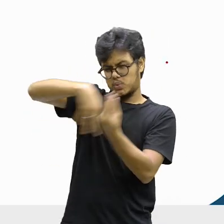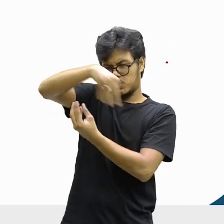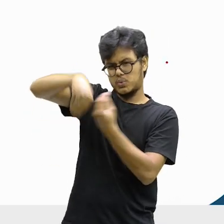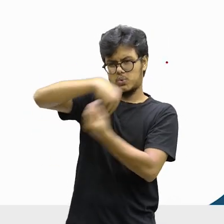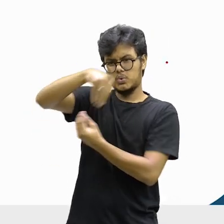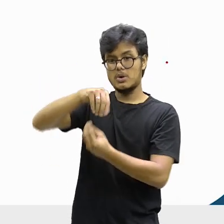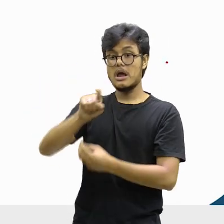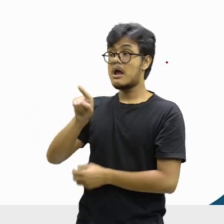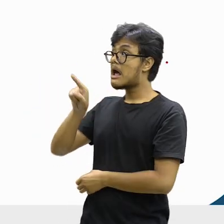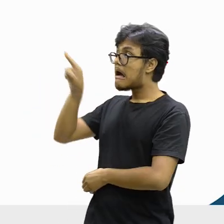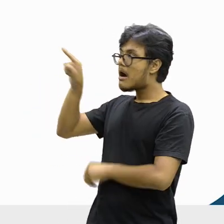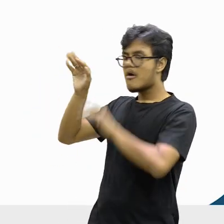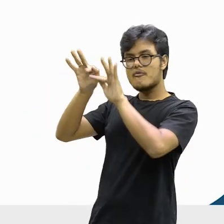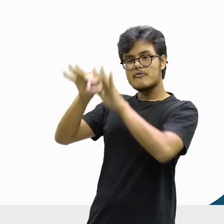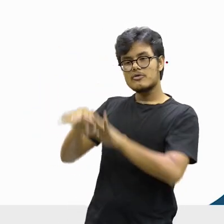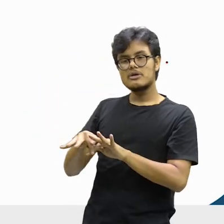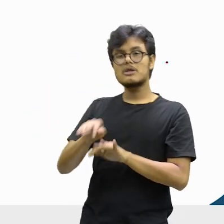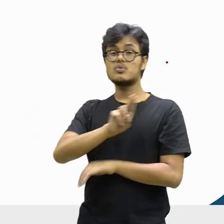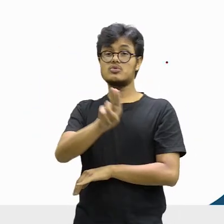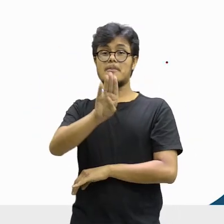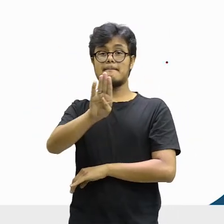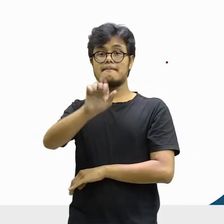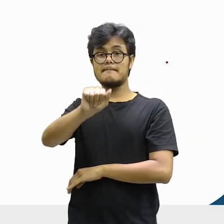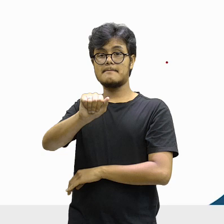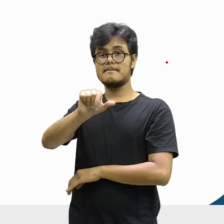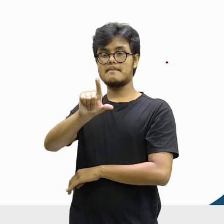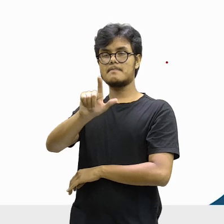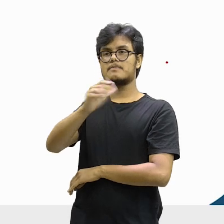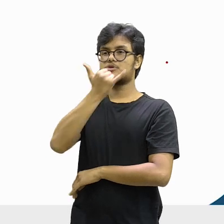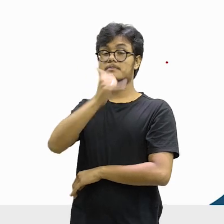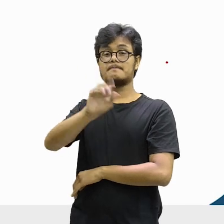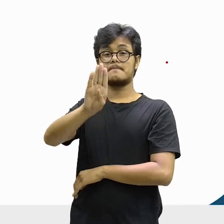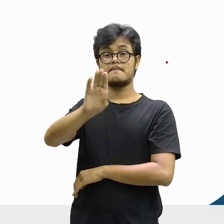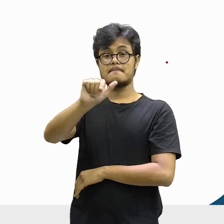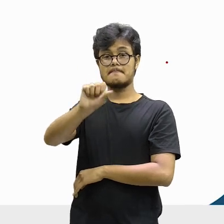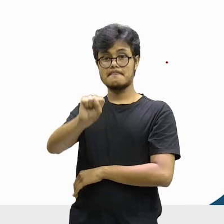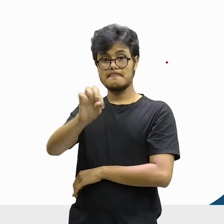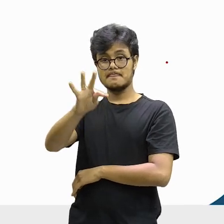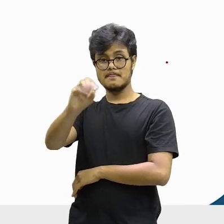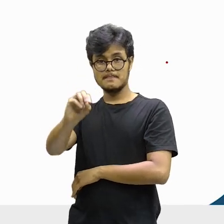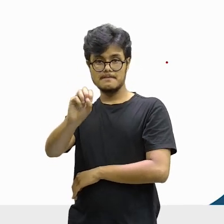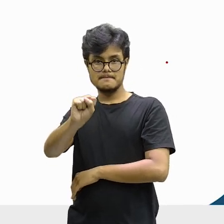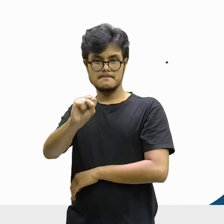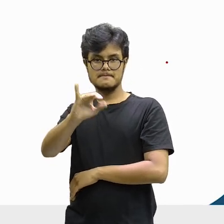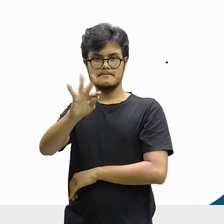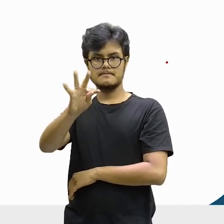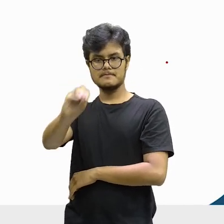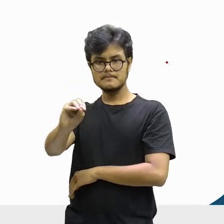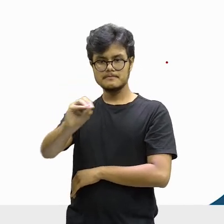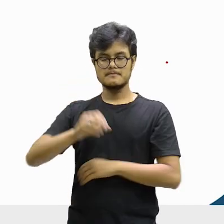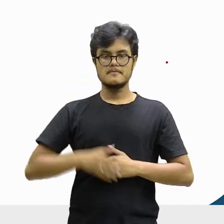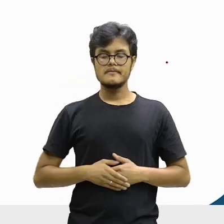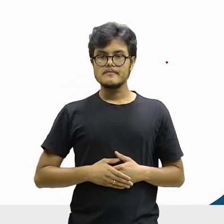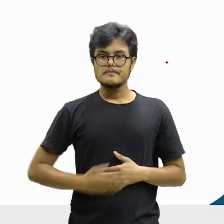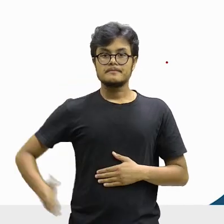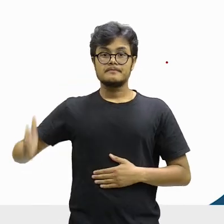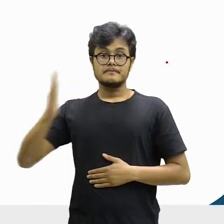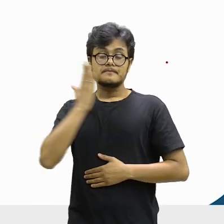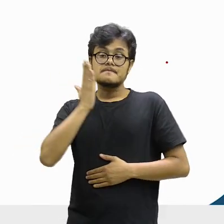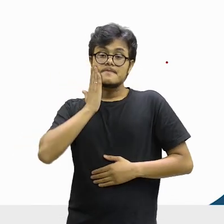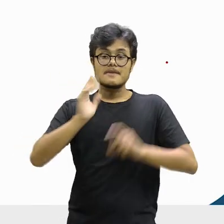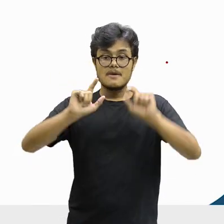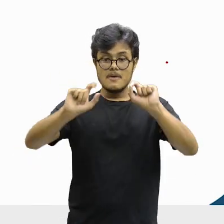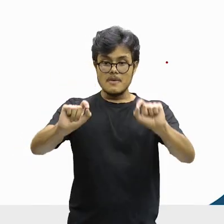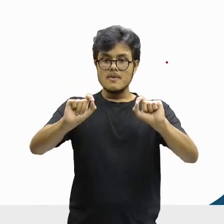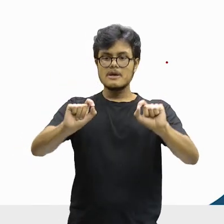no esquema, que a gente chama de blastocisto, certo? E deixa eu dizer uma coisa importante. Você sabia que